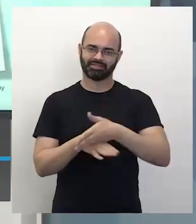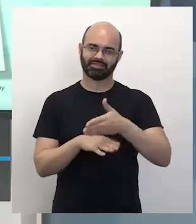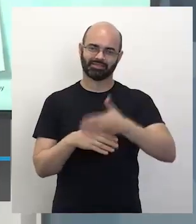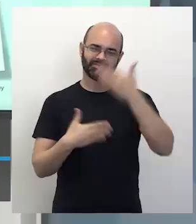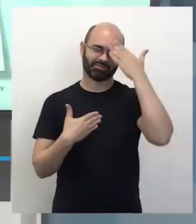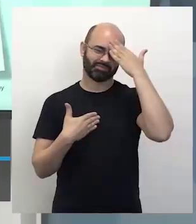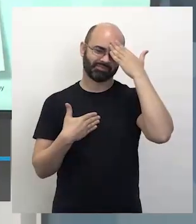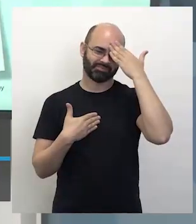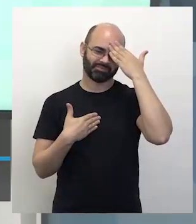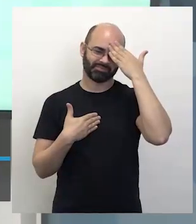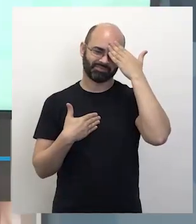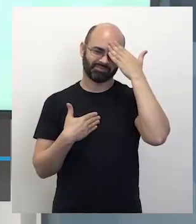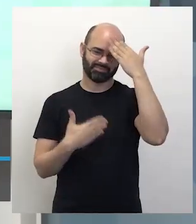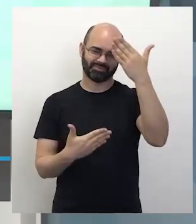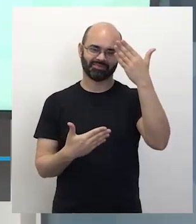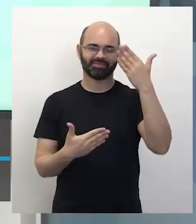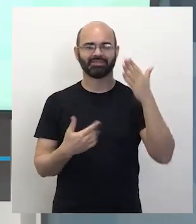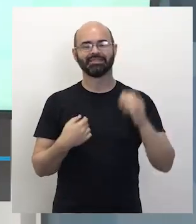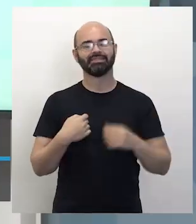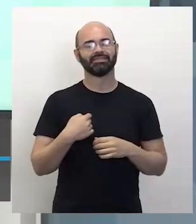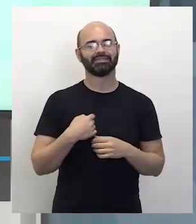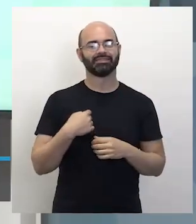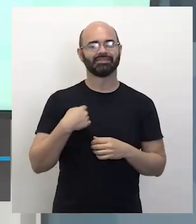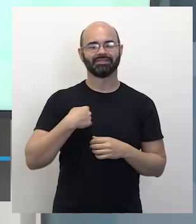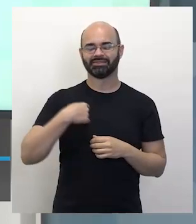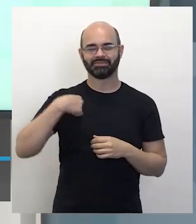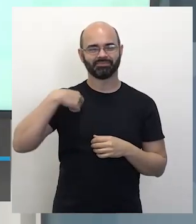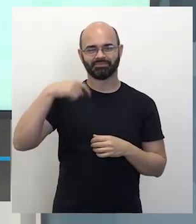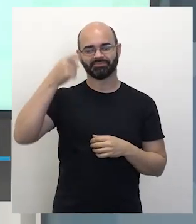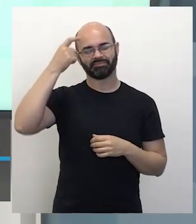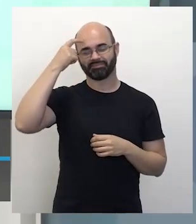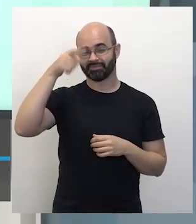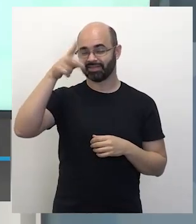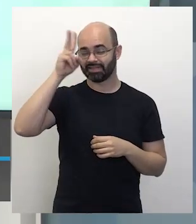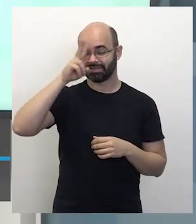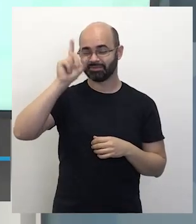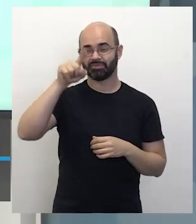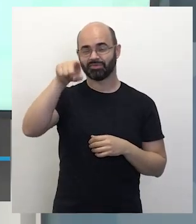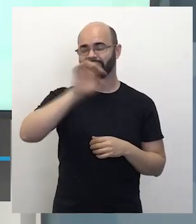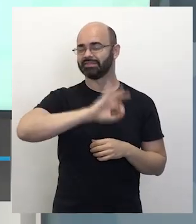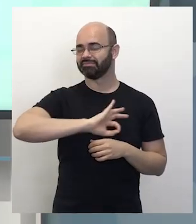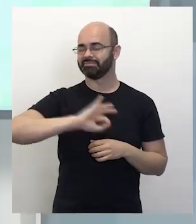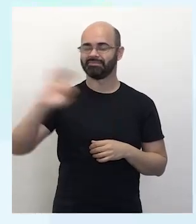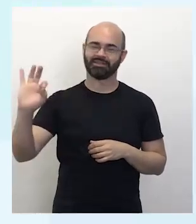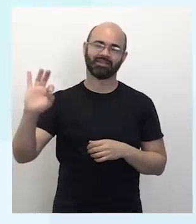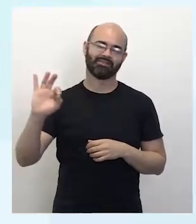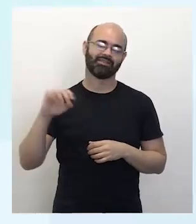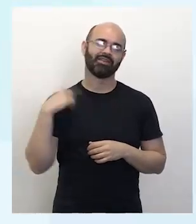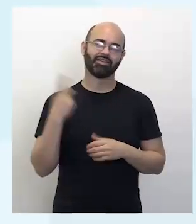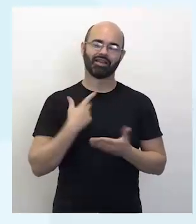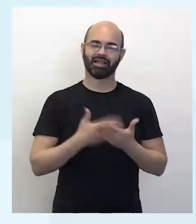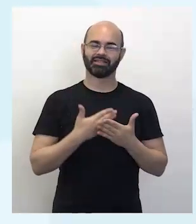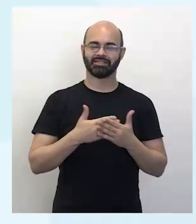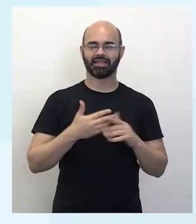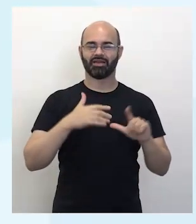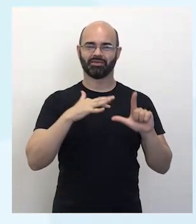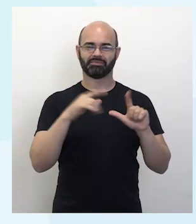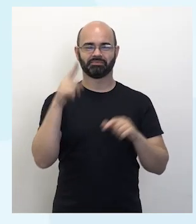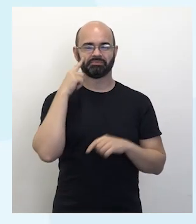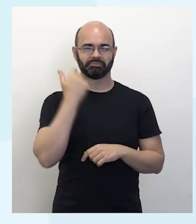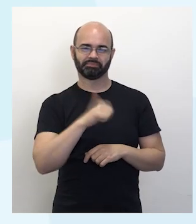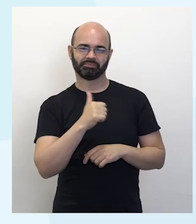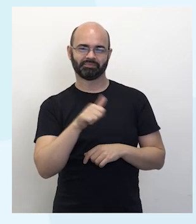obrigado. Olha, sempre que eu tiver branco, olha, vocês são sensacionais. Não esqueça aí de avaliar a nossa aula. Alunos,